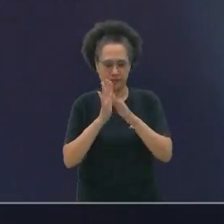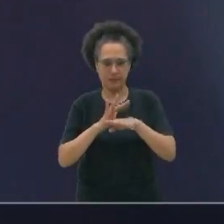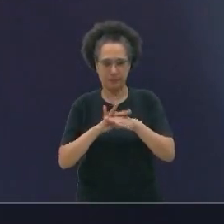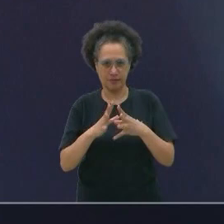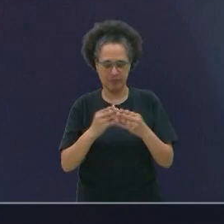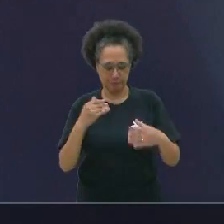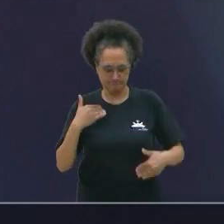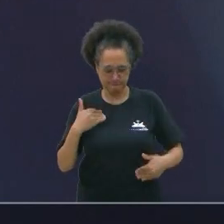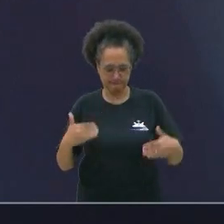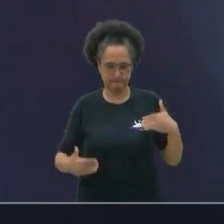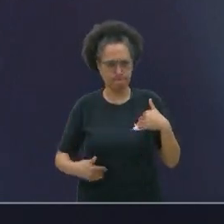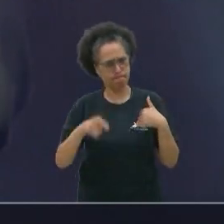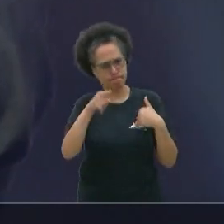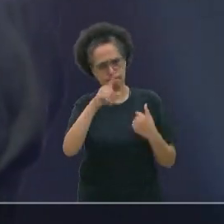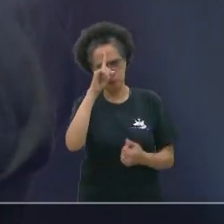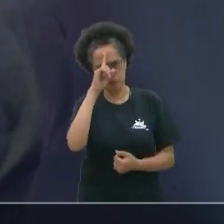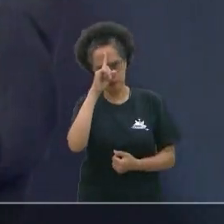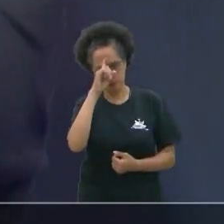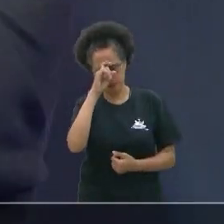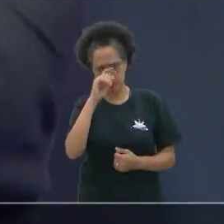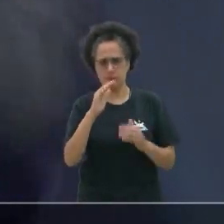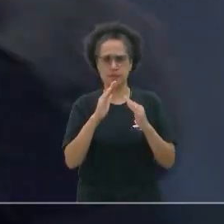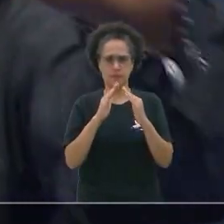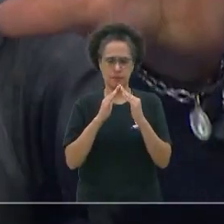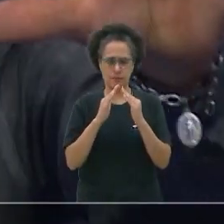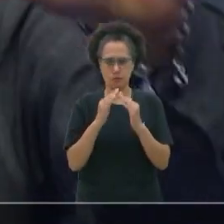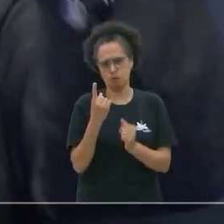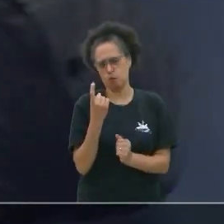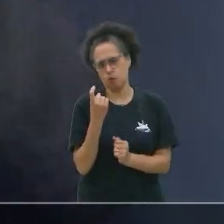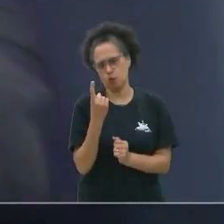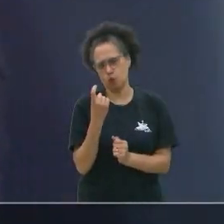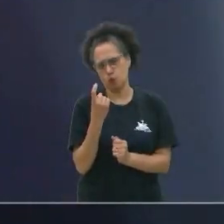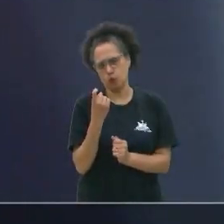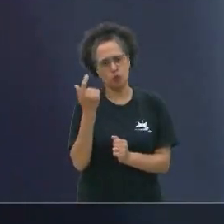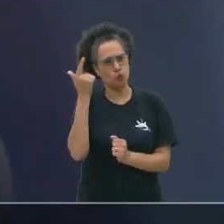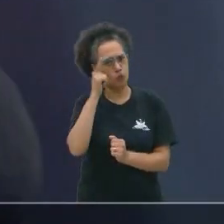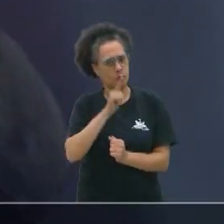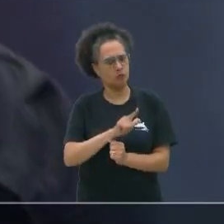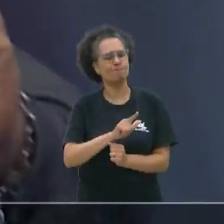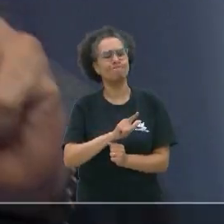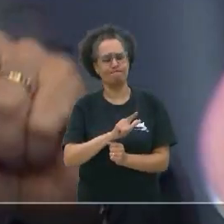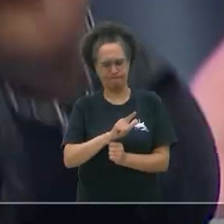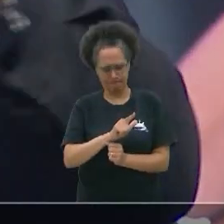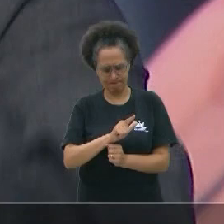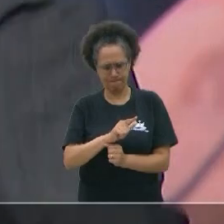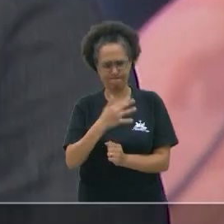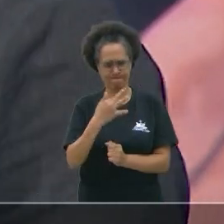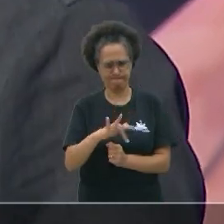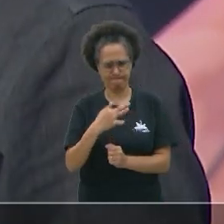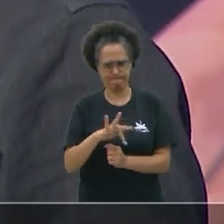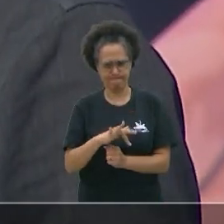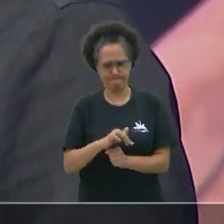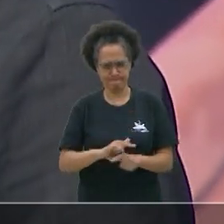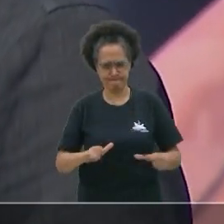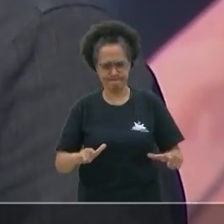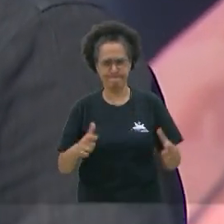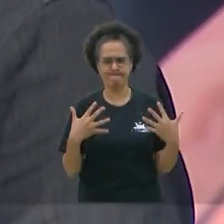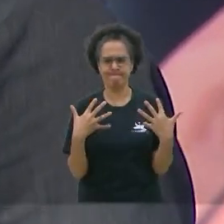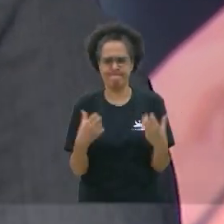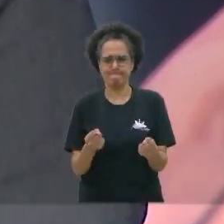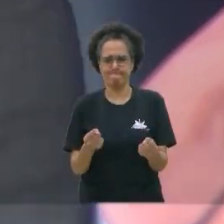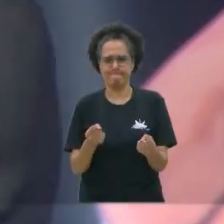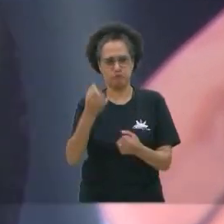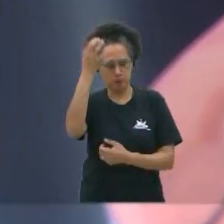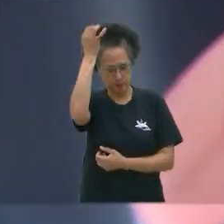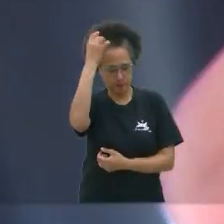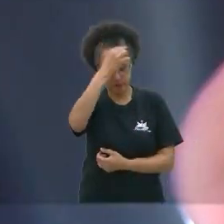nos hospitais, você que está em casa, a única forma da gente suportar as dores do deserto é clamar o Espírito Santo.